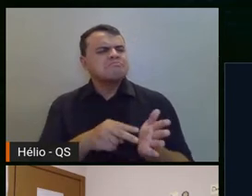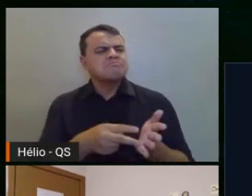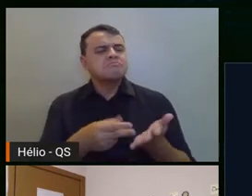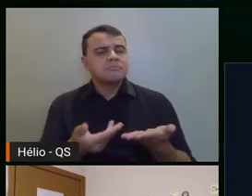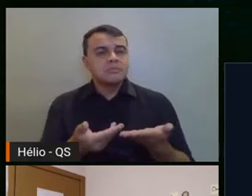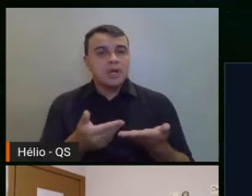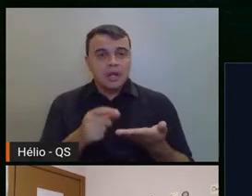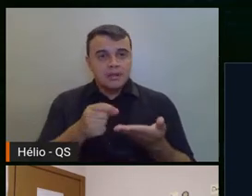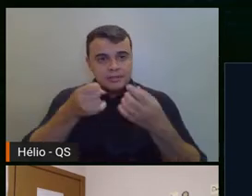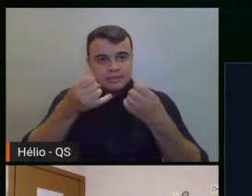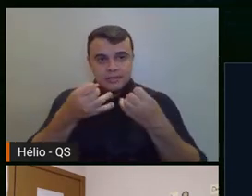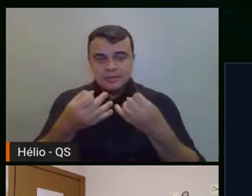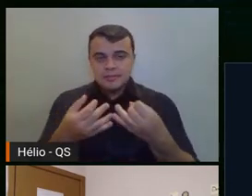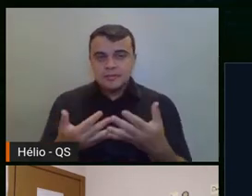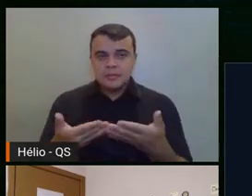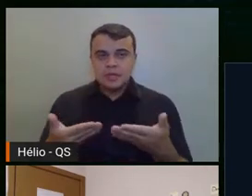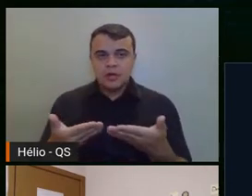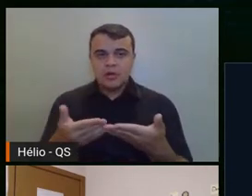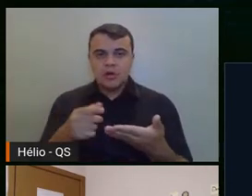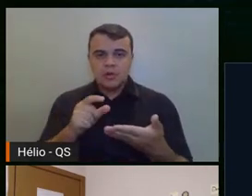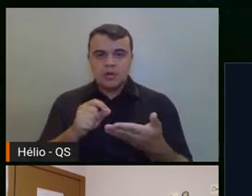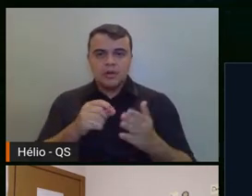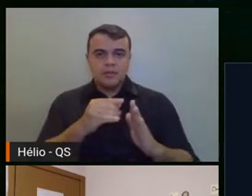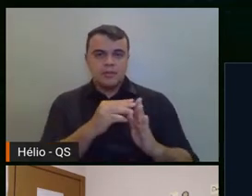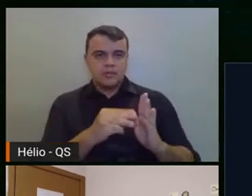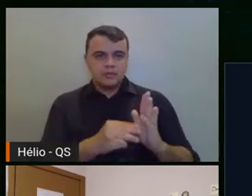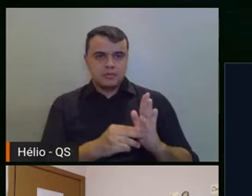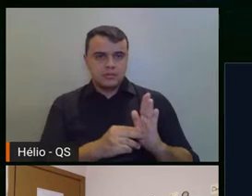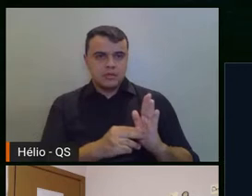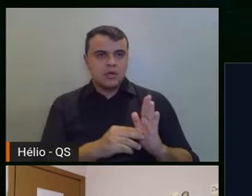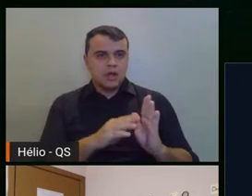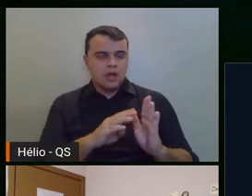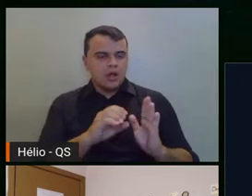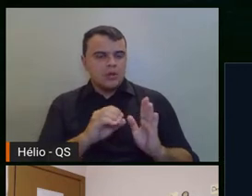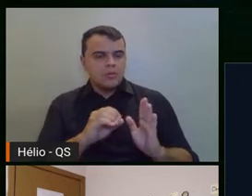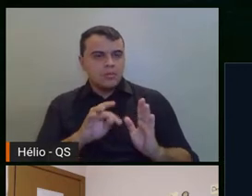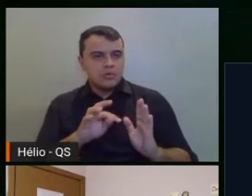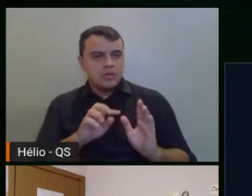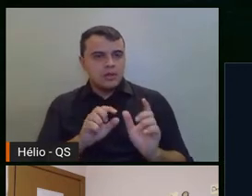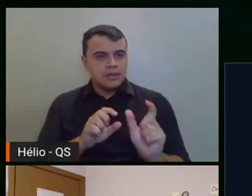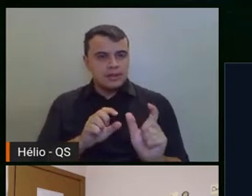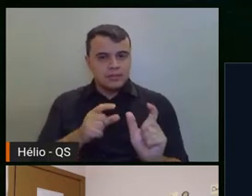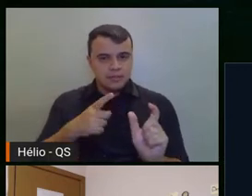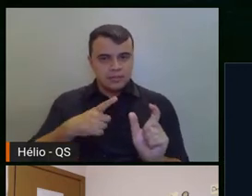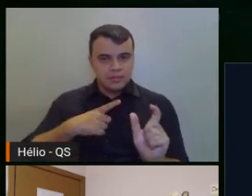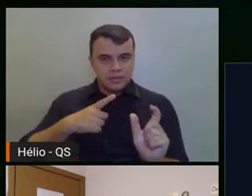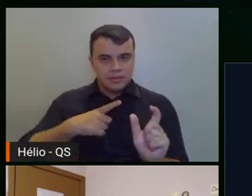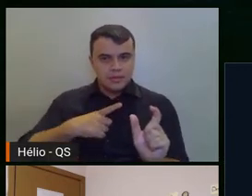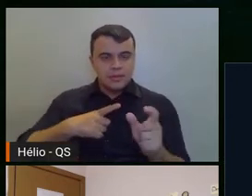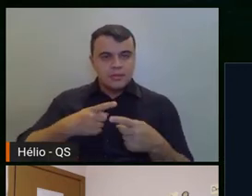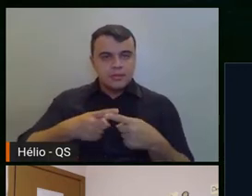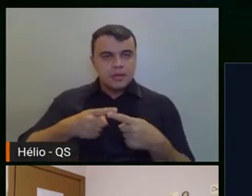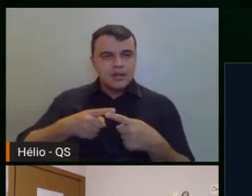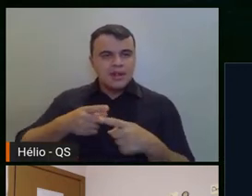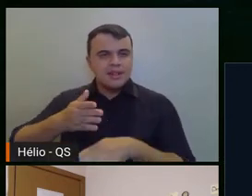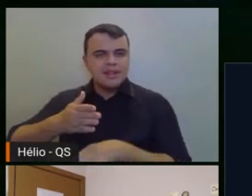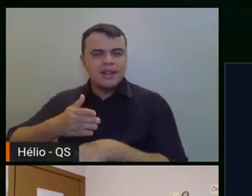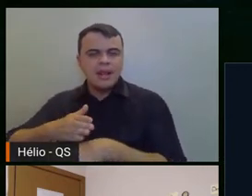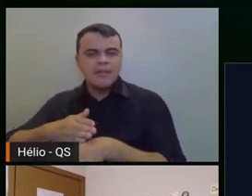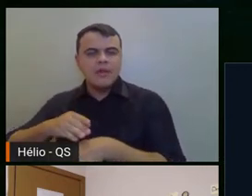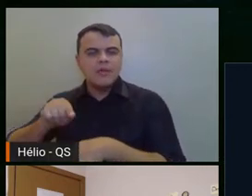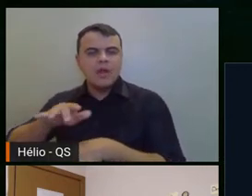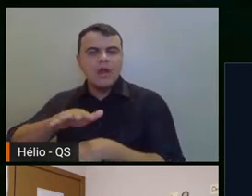aqui a gente explica um pouquinho de o que que é a metodologia bootcamp né então esse termo galera ele vem dos Campos de trem de